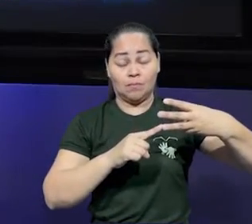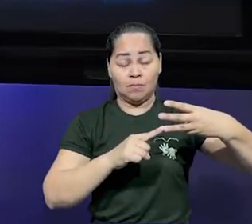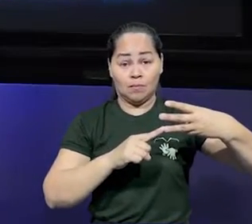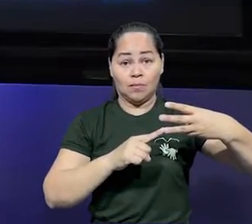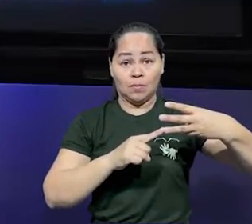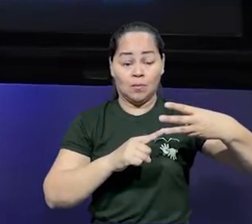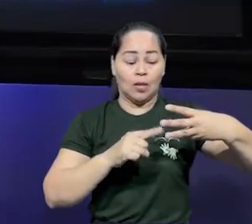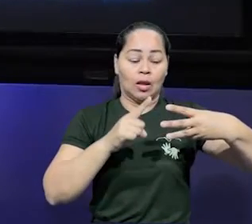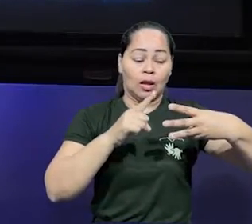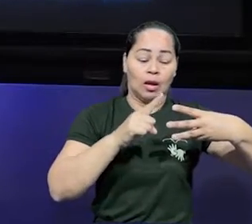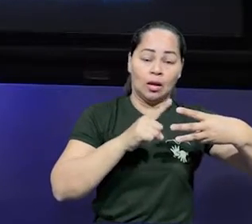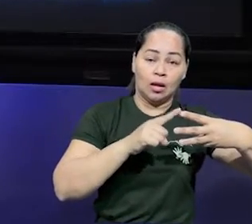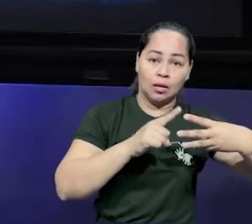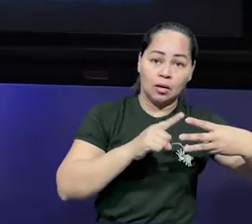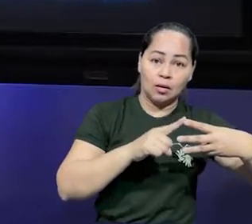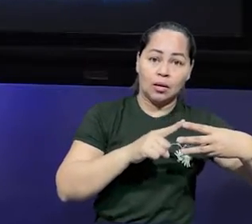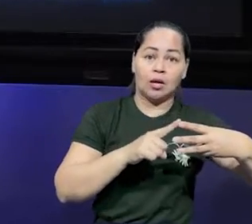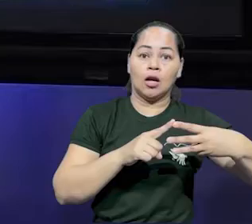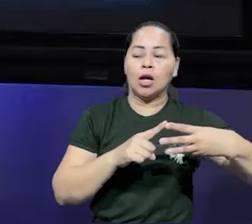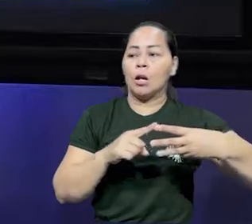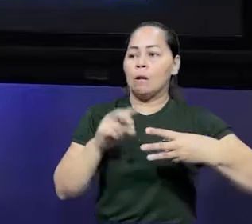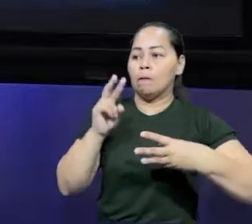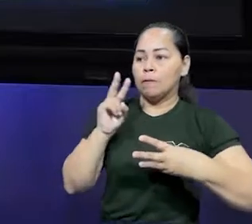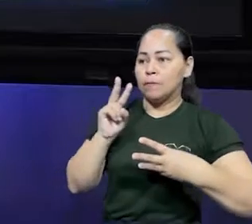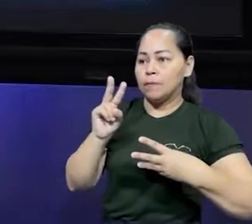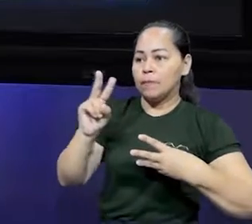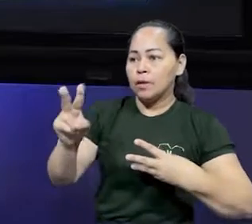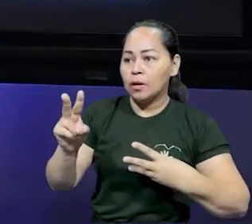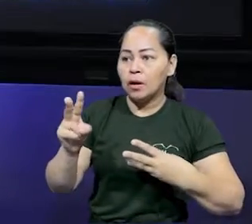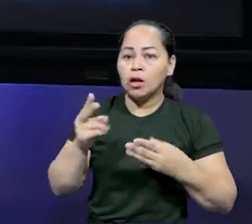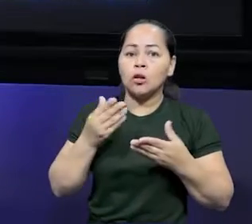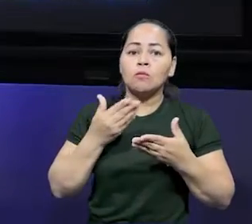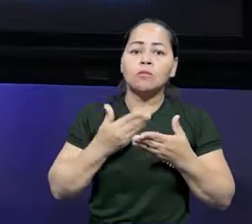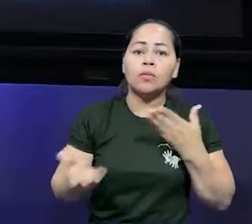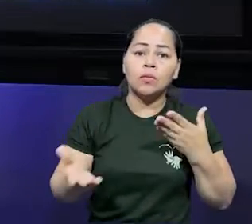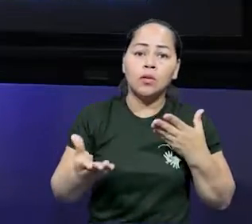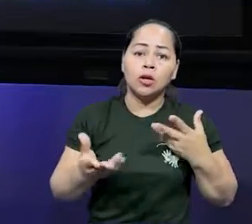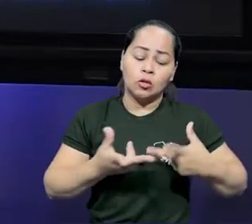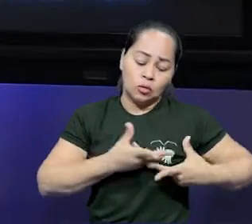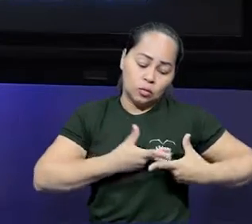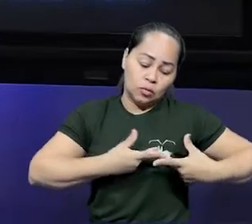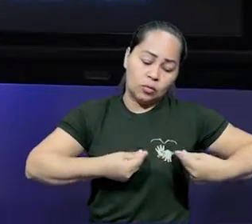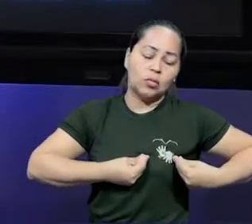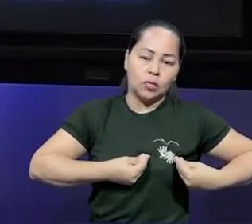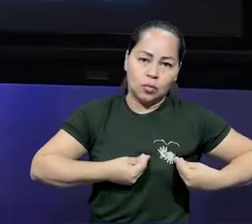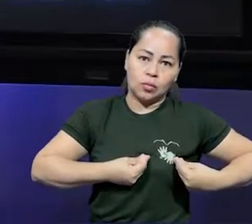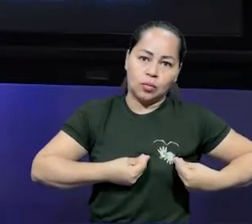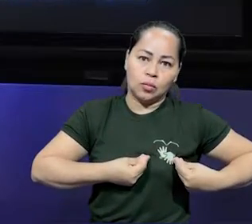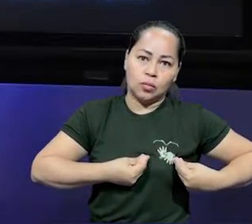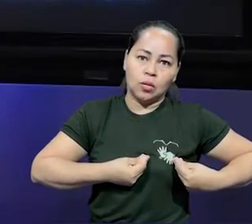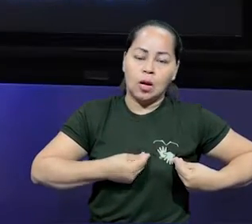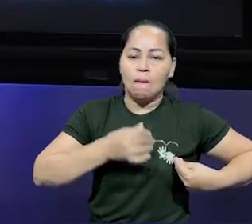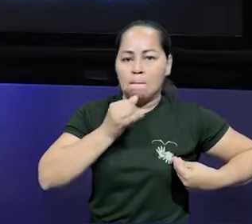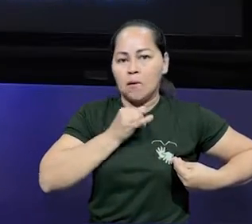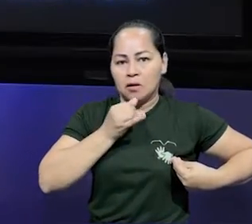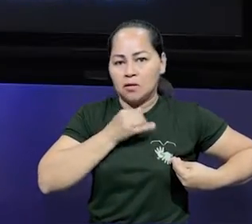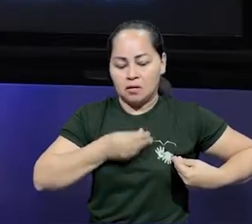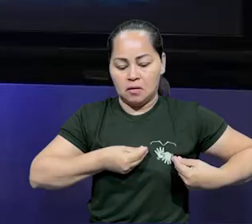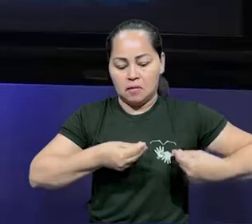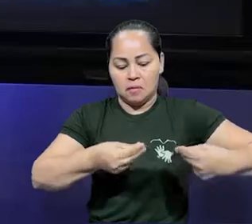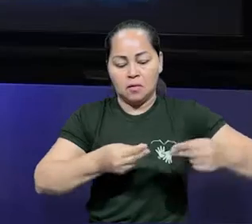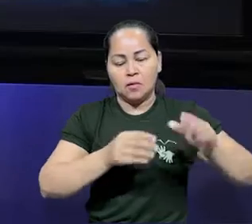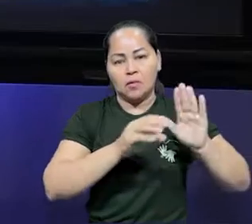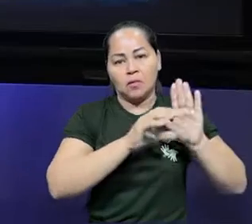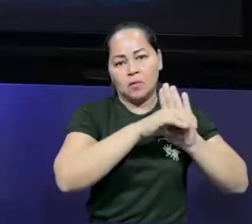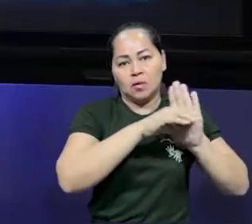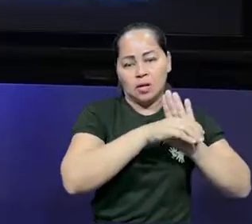O adolescente tem que lidar com situações de perda. Quais seriam esses lutos? Um luto